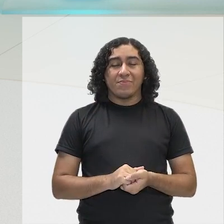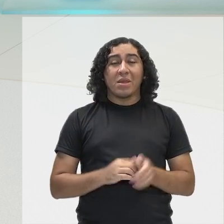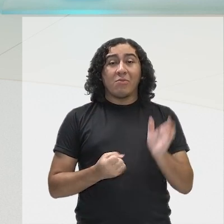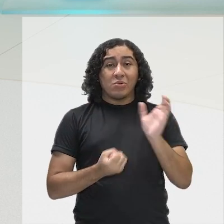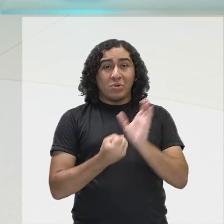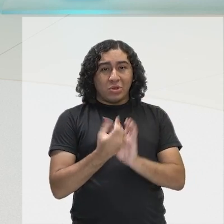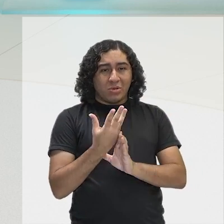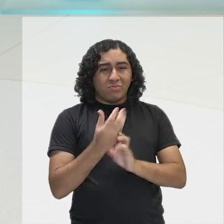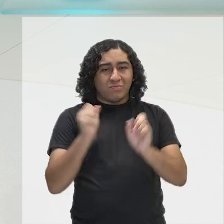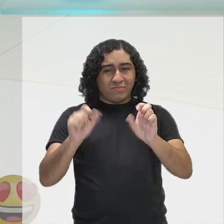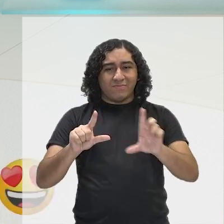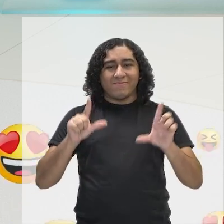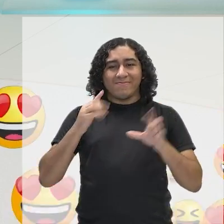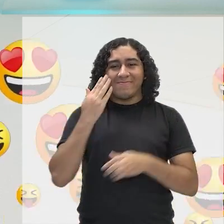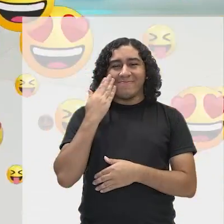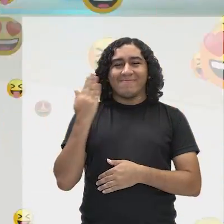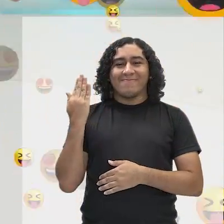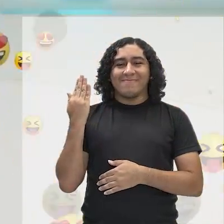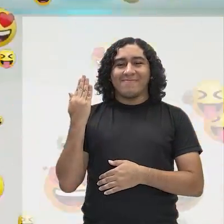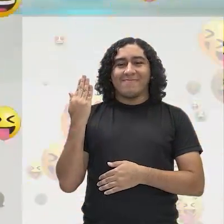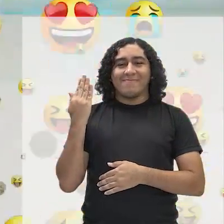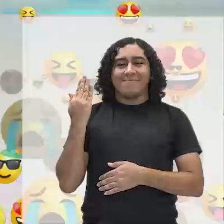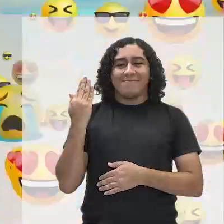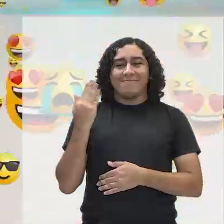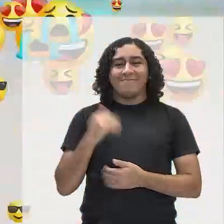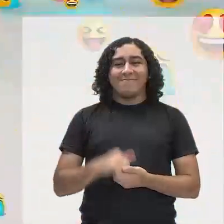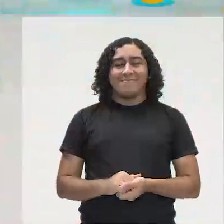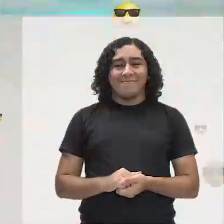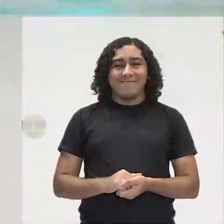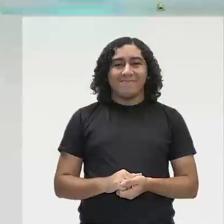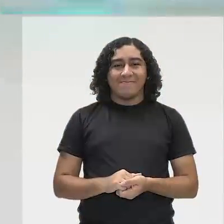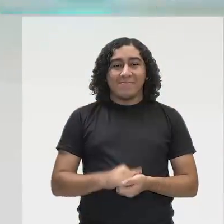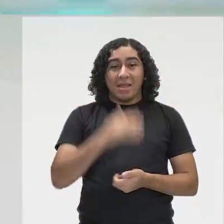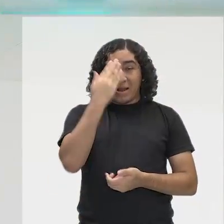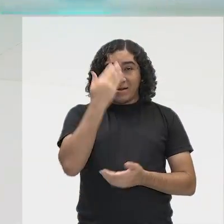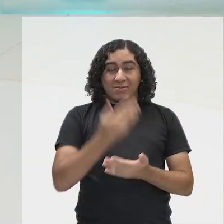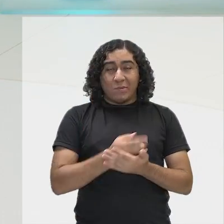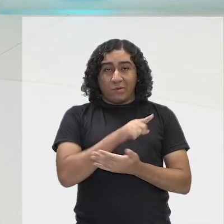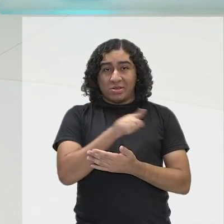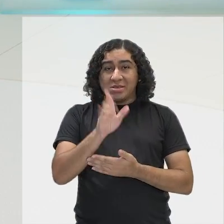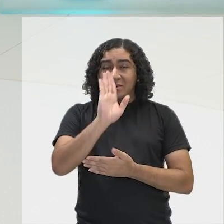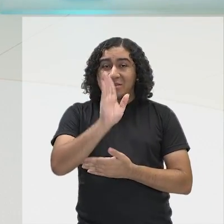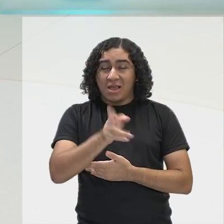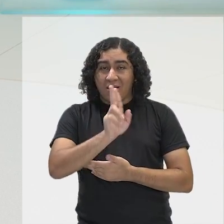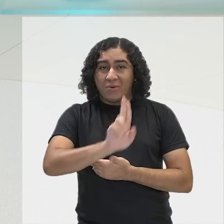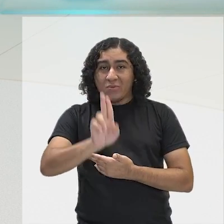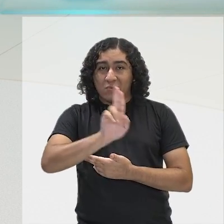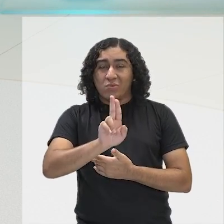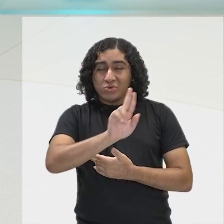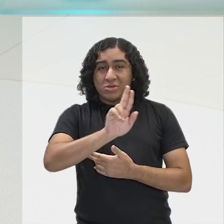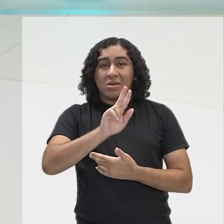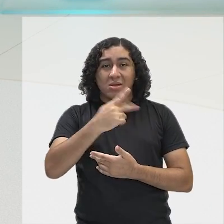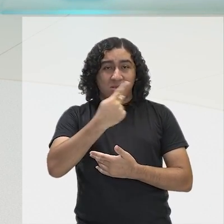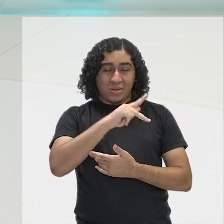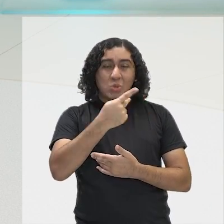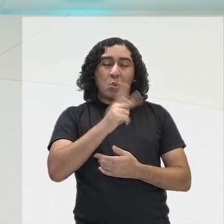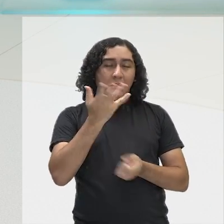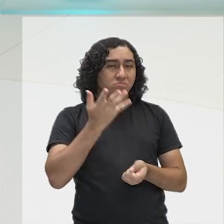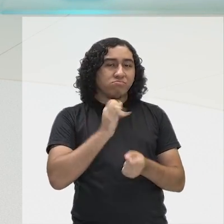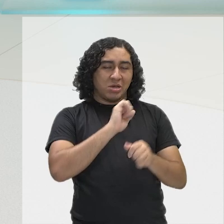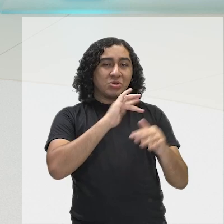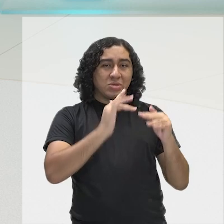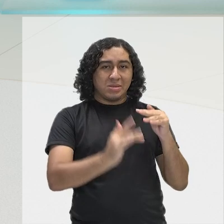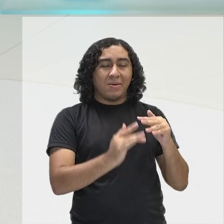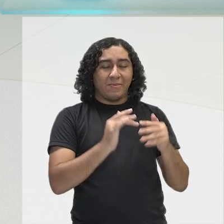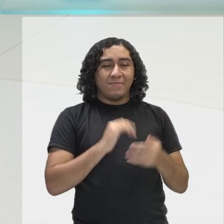eles vão aparecer aqui na tela, vocês vão dar uma olhadinha, olha só, eu tenho certeza que vocês já fizeram uso aí nas suas conversas,